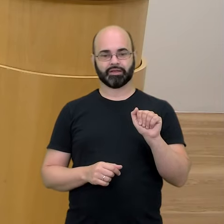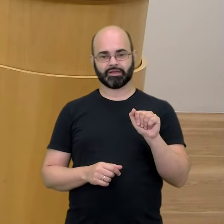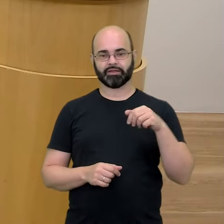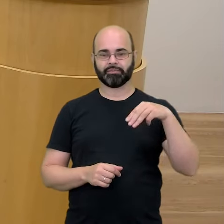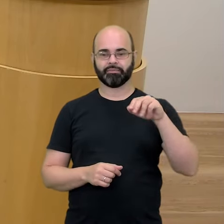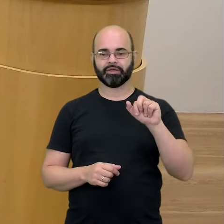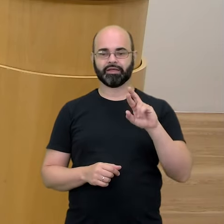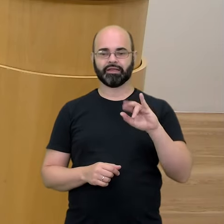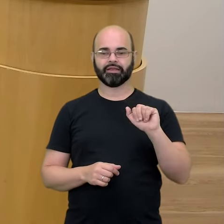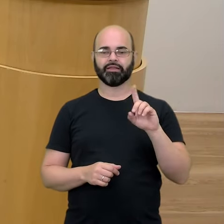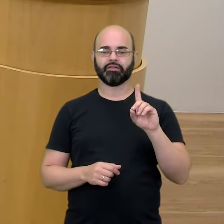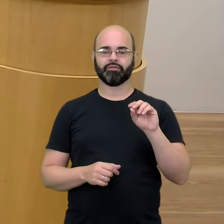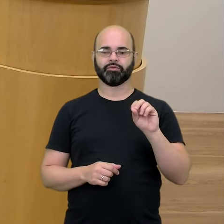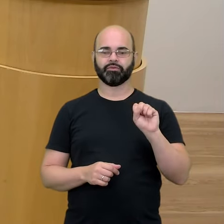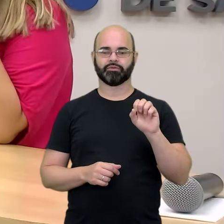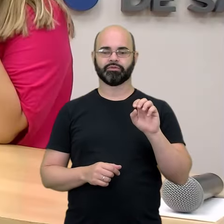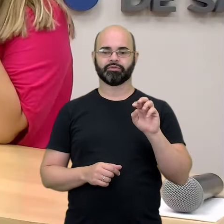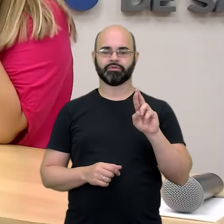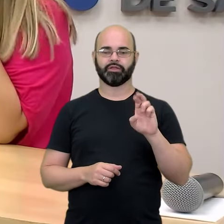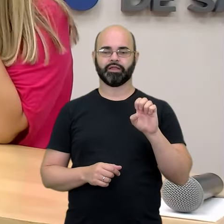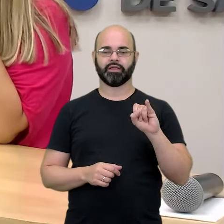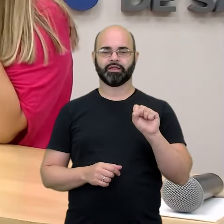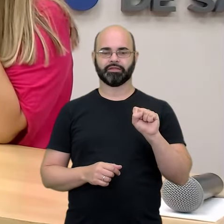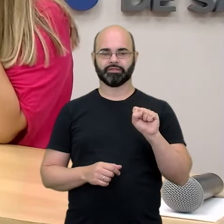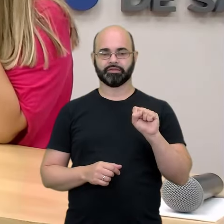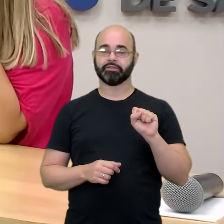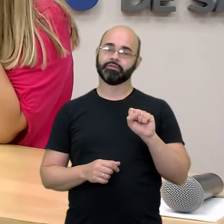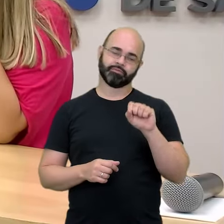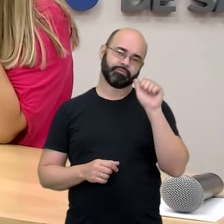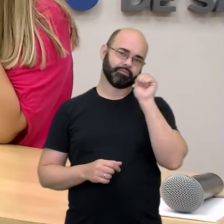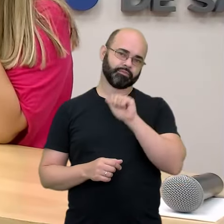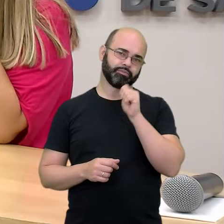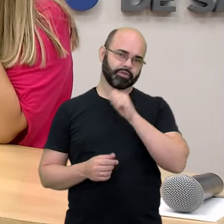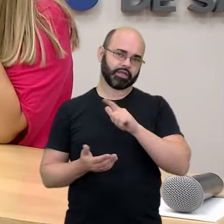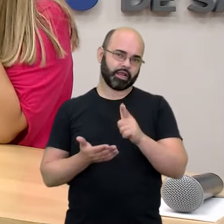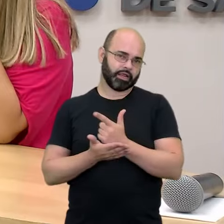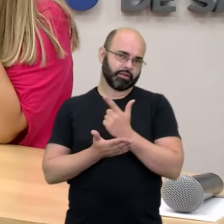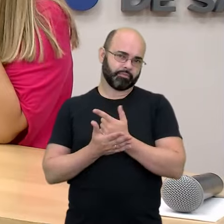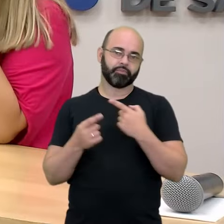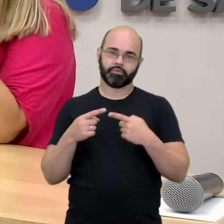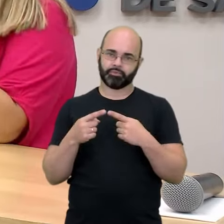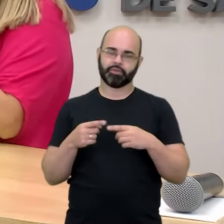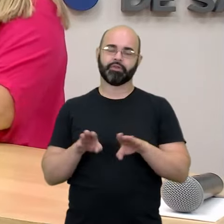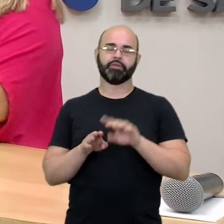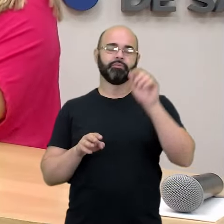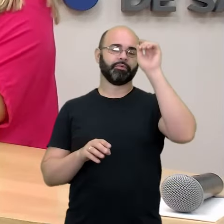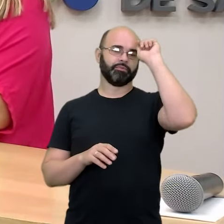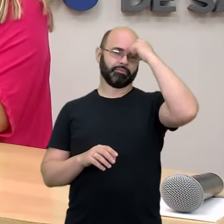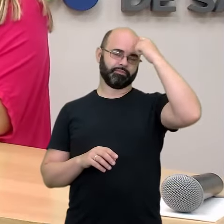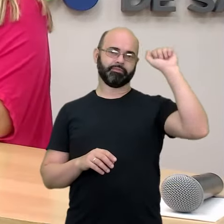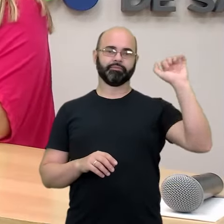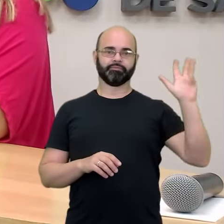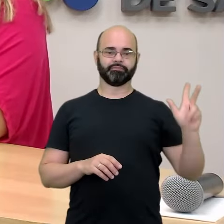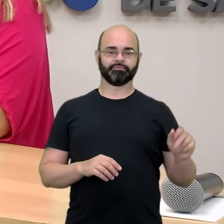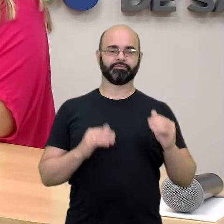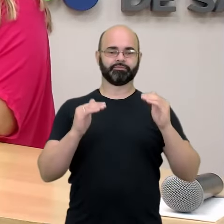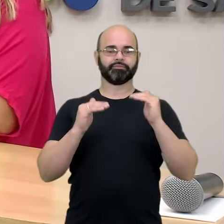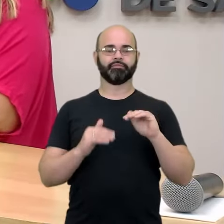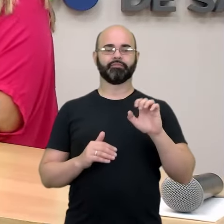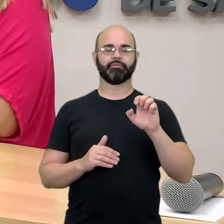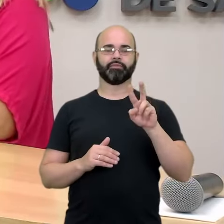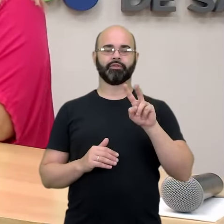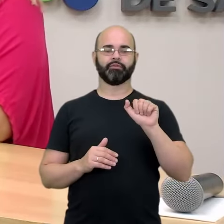Reis, como exemplo de literatura tanto feminina quanto literatura afro-brasileira, né? A Conceição